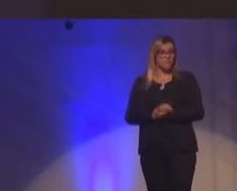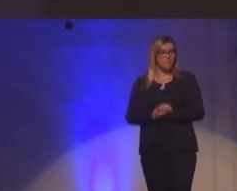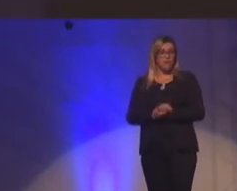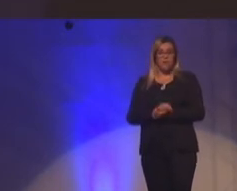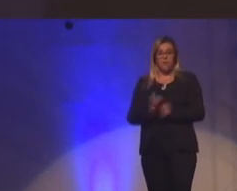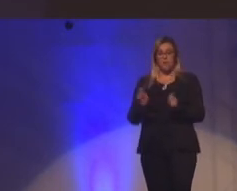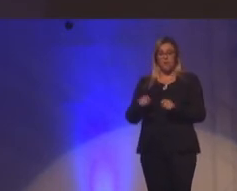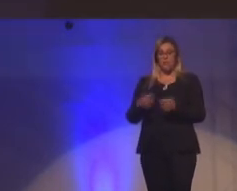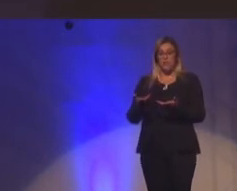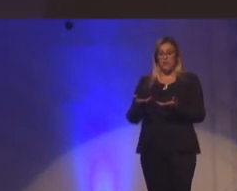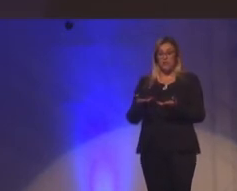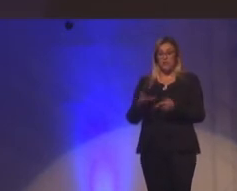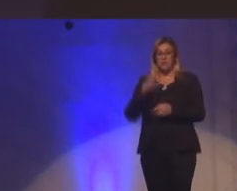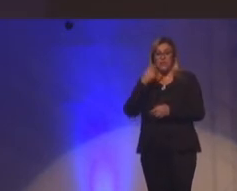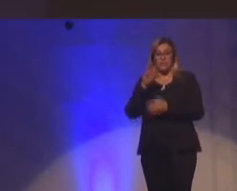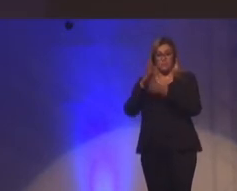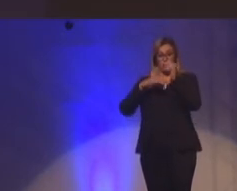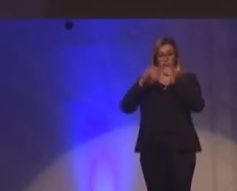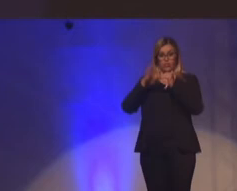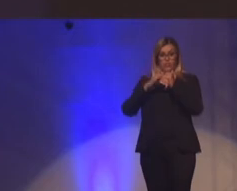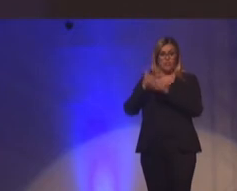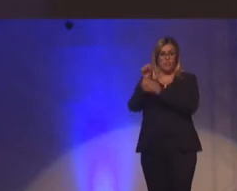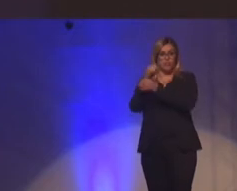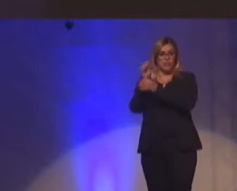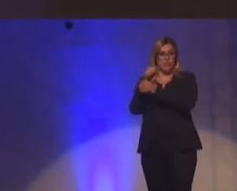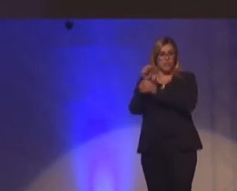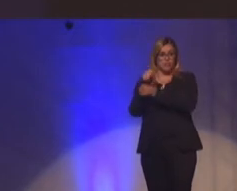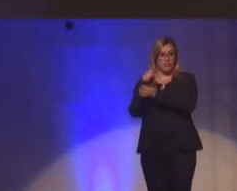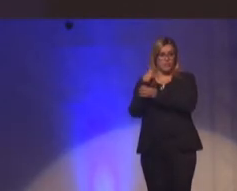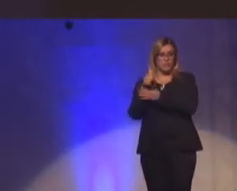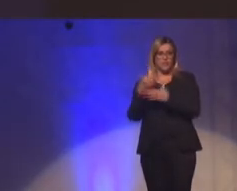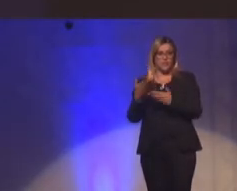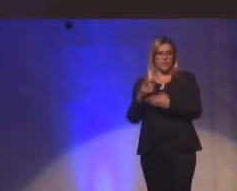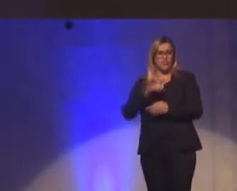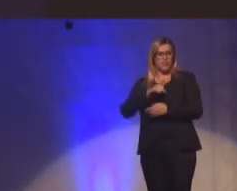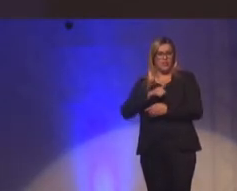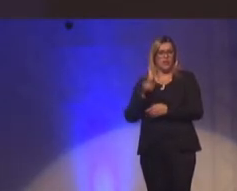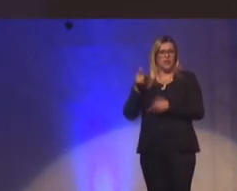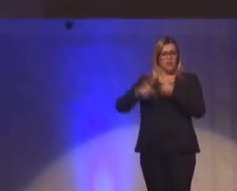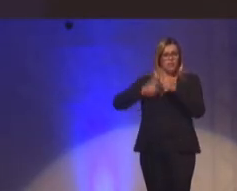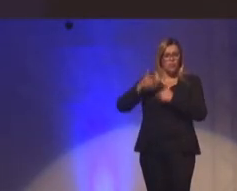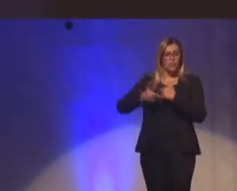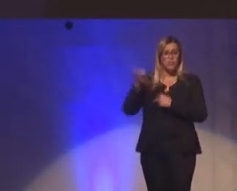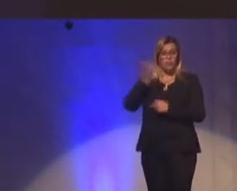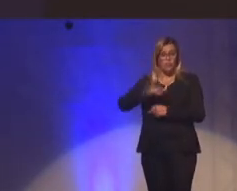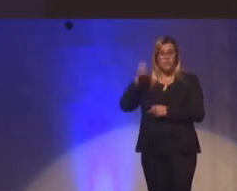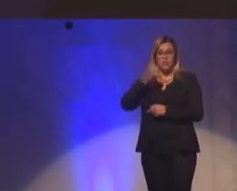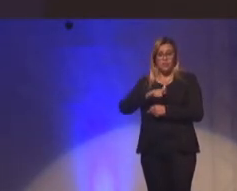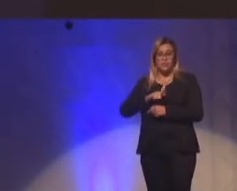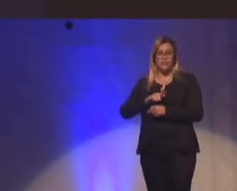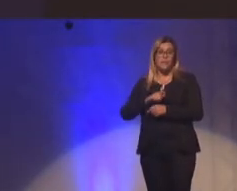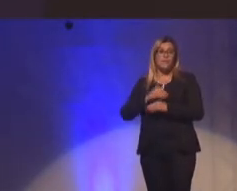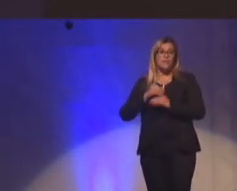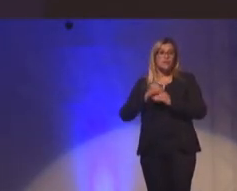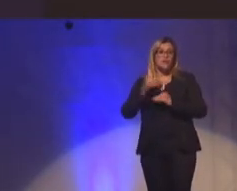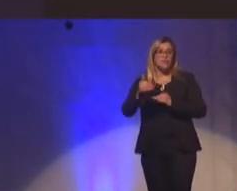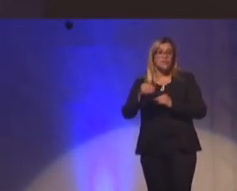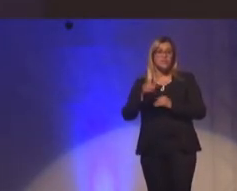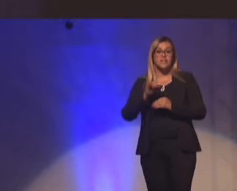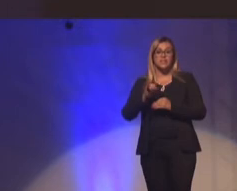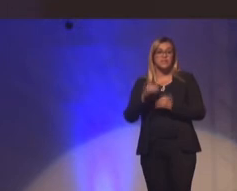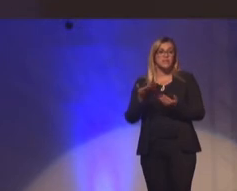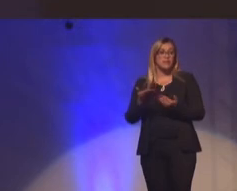e podermos ser chamados de fisioterapeutas. Então, assim, nós temos muitas conquistas, muito avançar, mas a gente só consegue